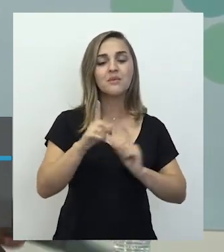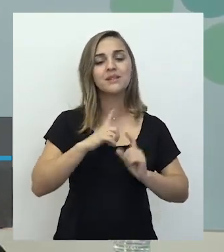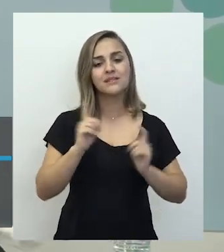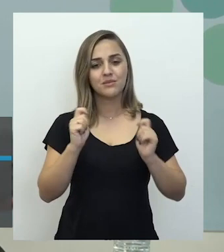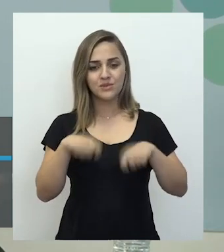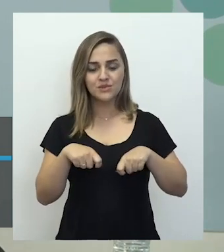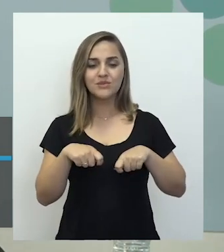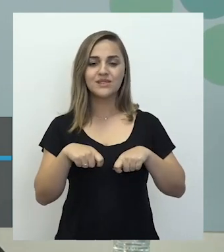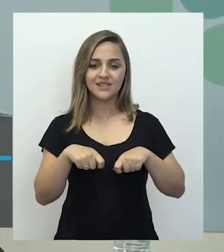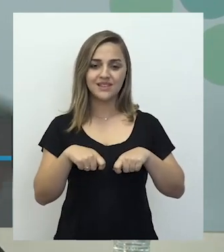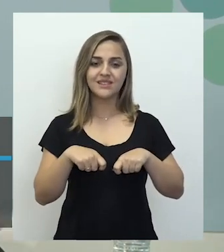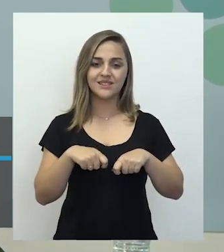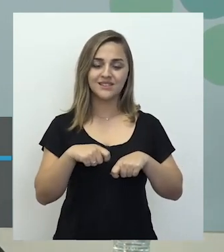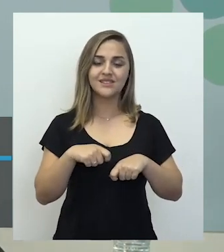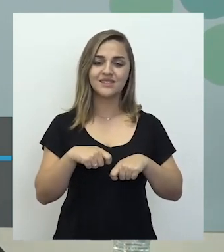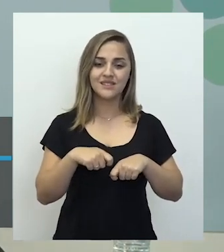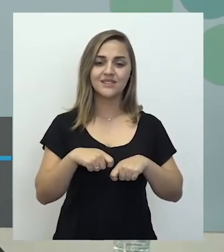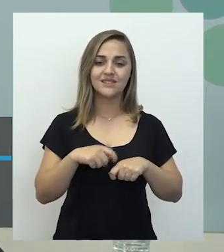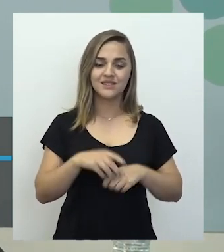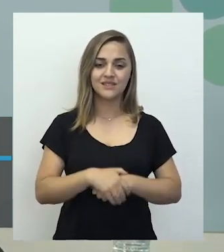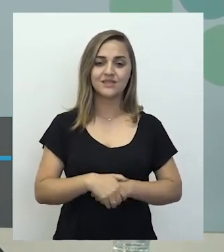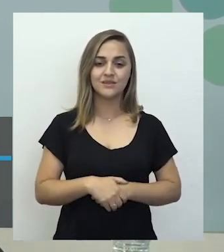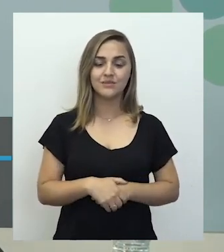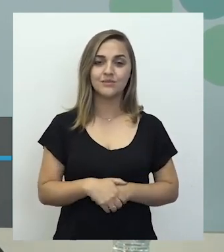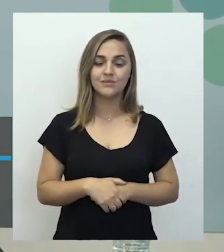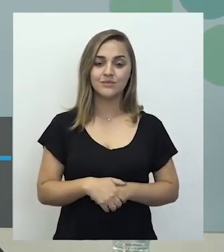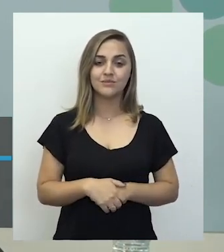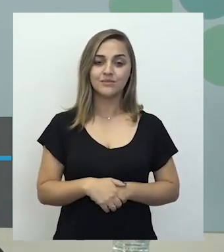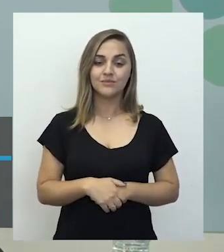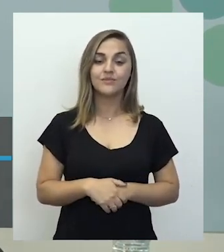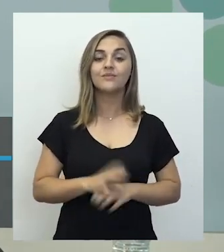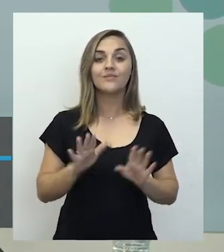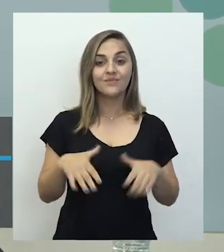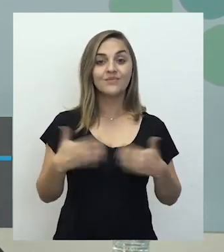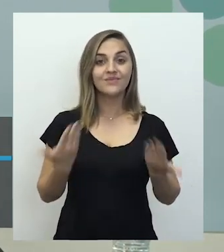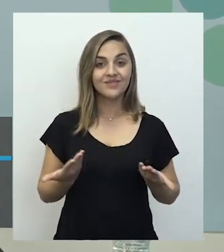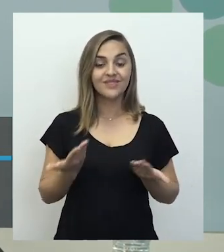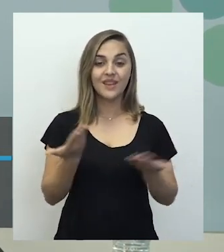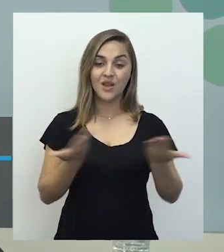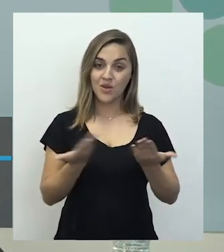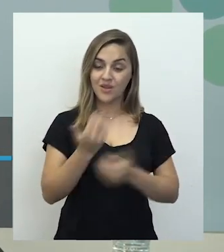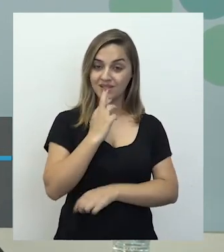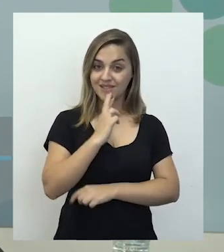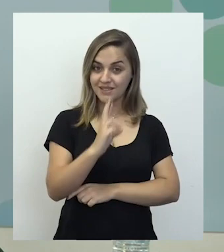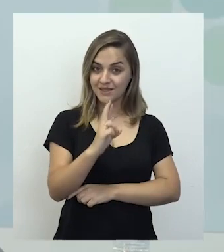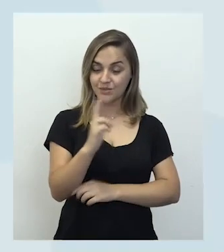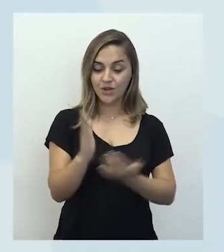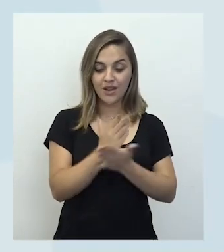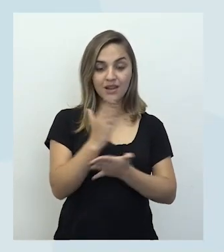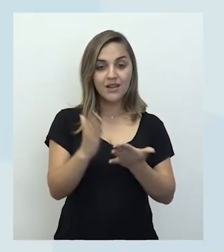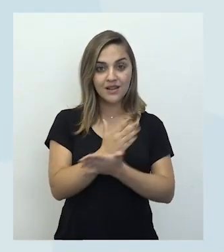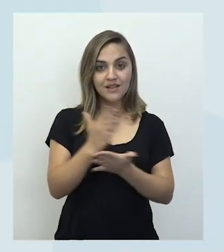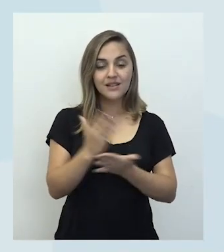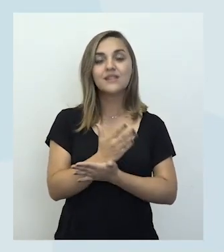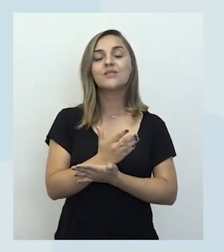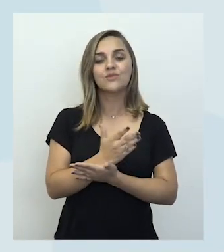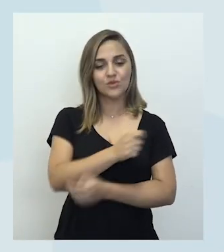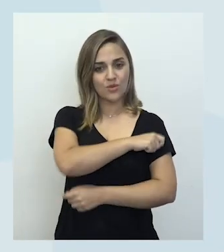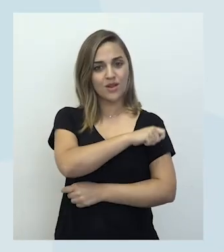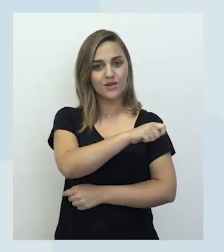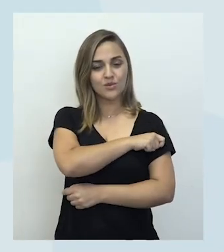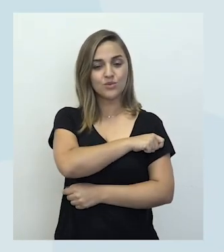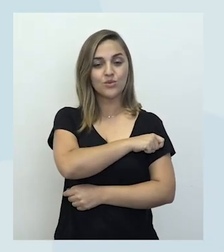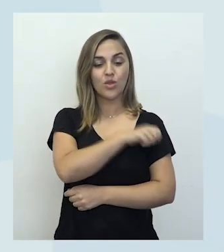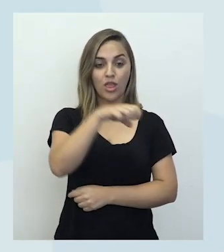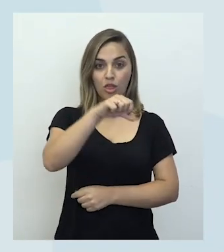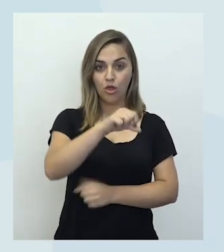que nos aparecem para ter entretenimento às vezes, né? Gente, então, responda aí ao caderno do aluno, da página 9 a 11,